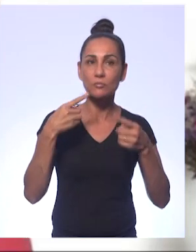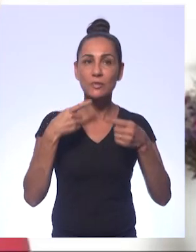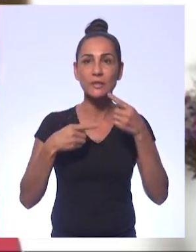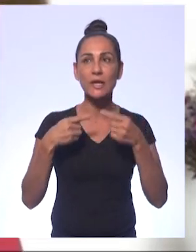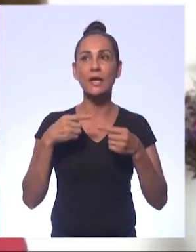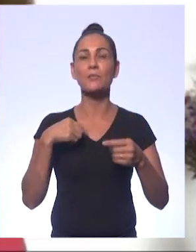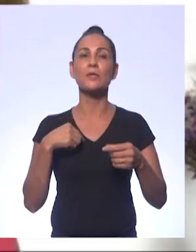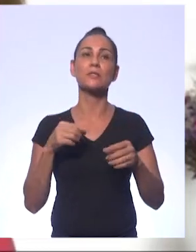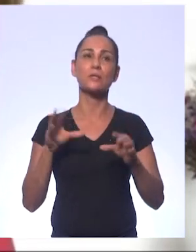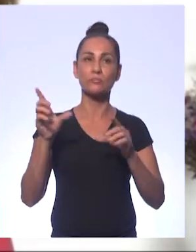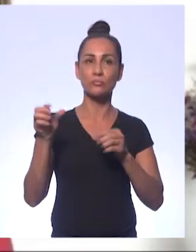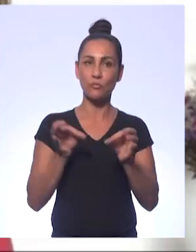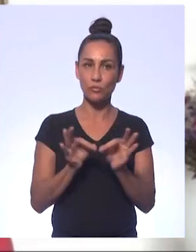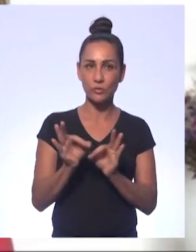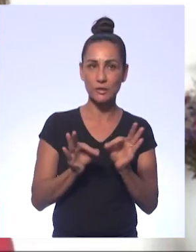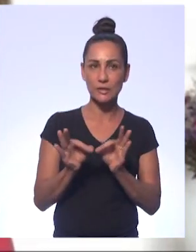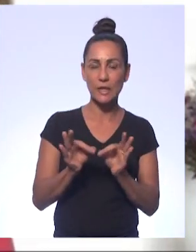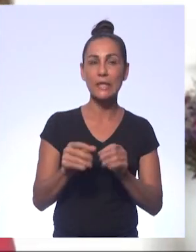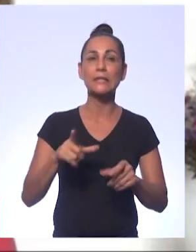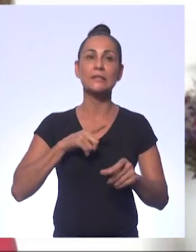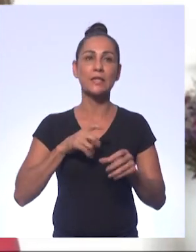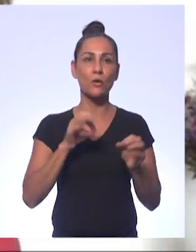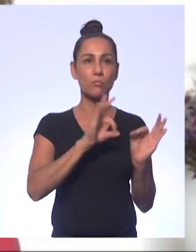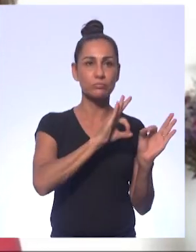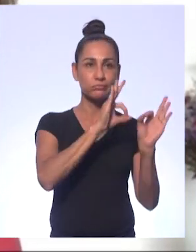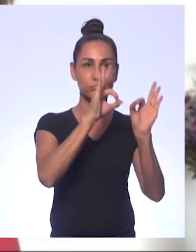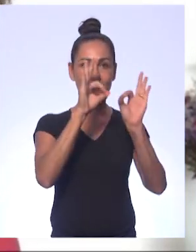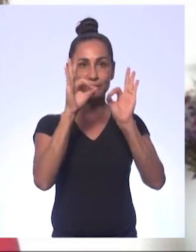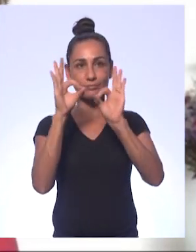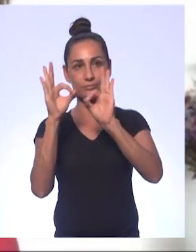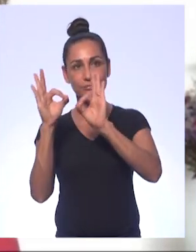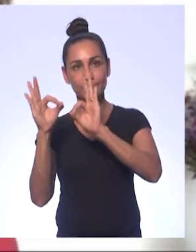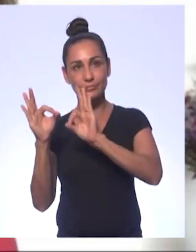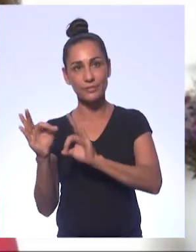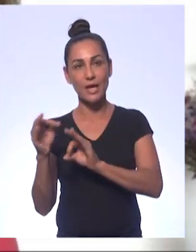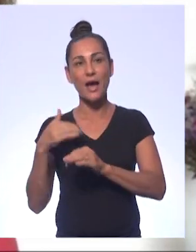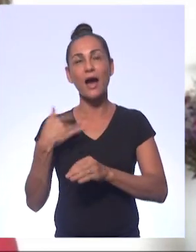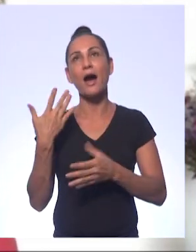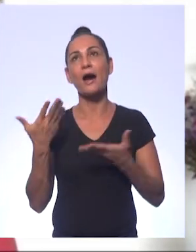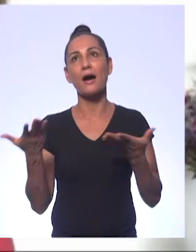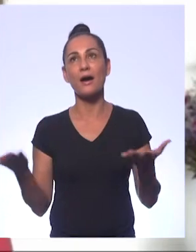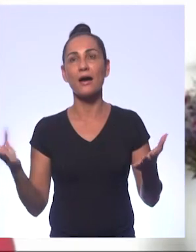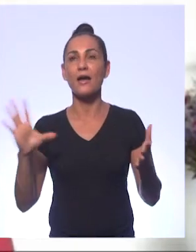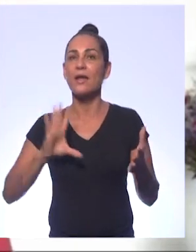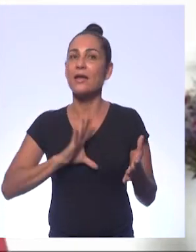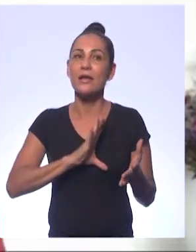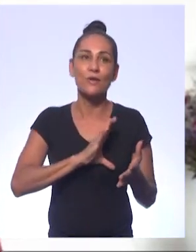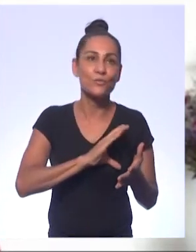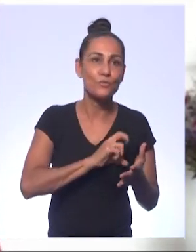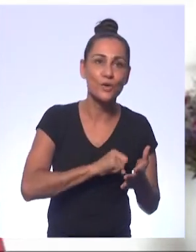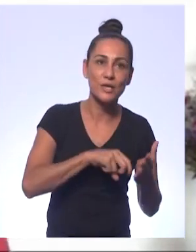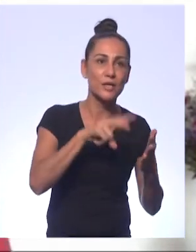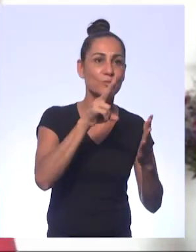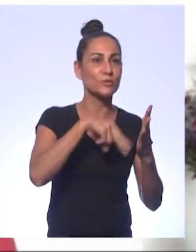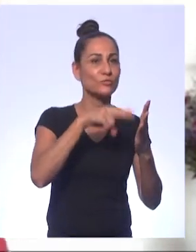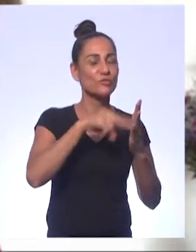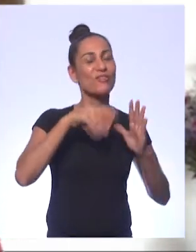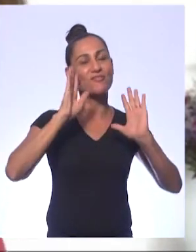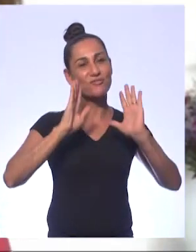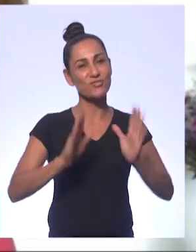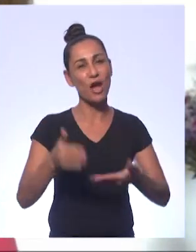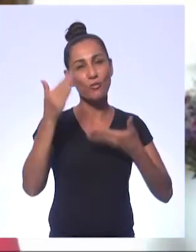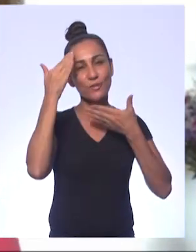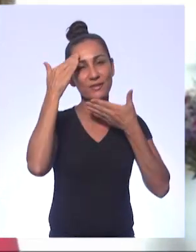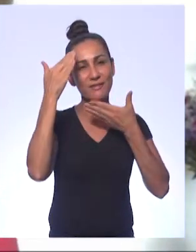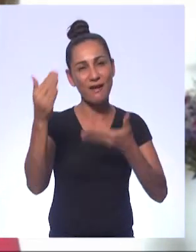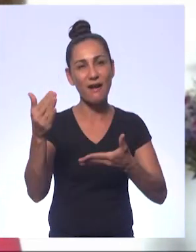muito. Primeiro, tem observações do tipo, né, eu amo a leitura, já faço isso, obrigada